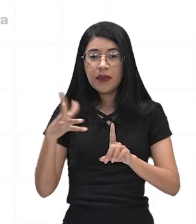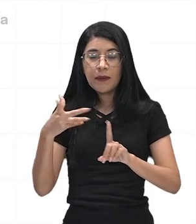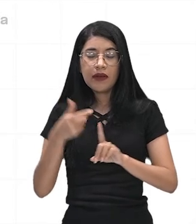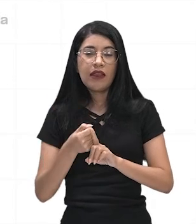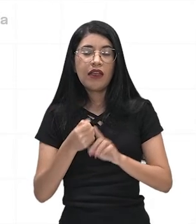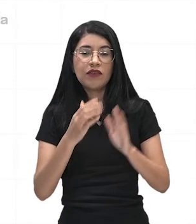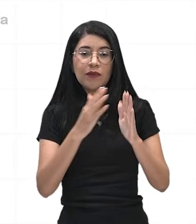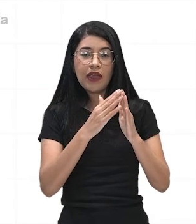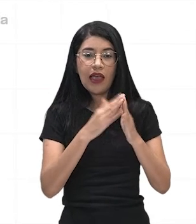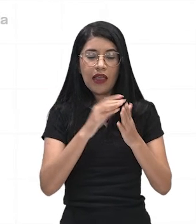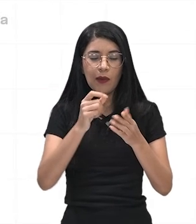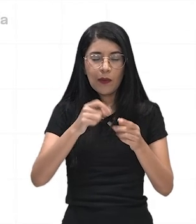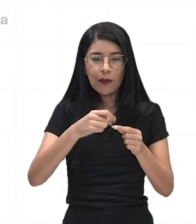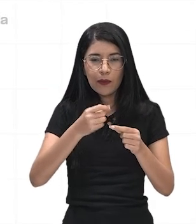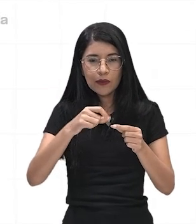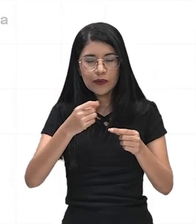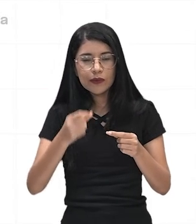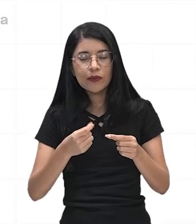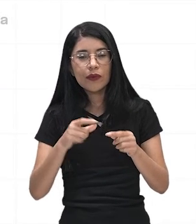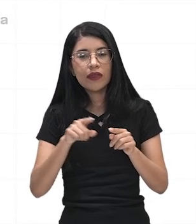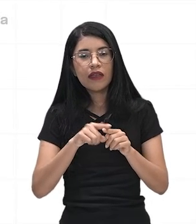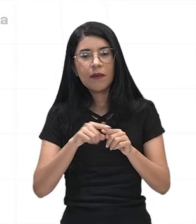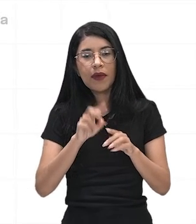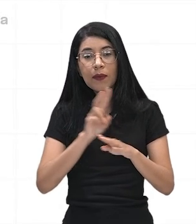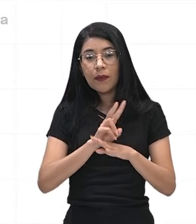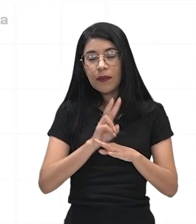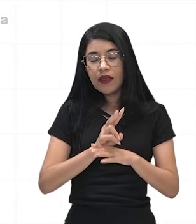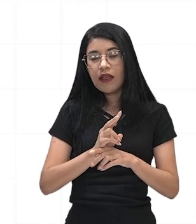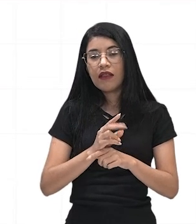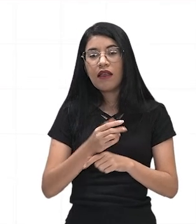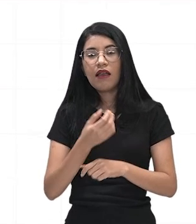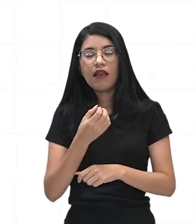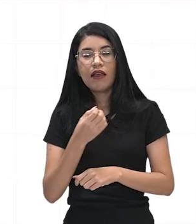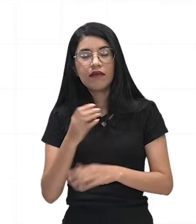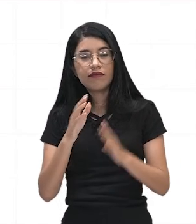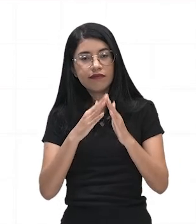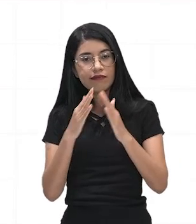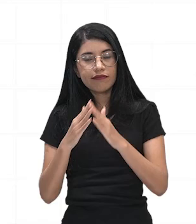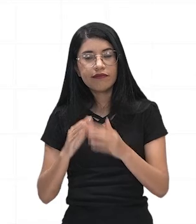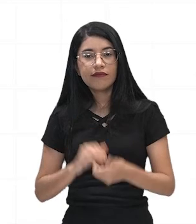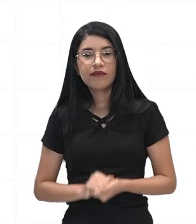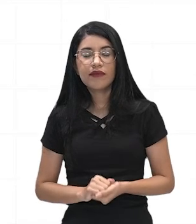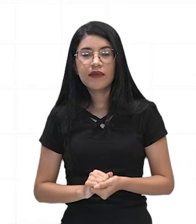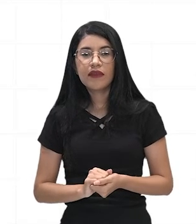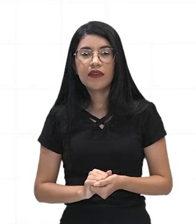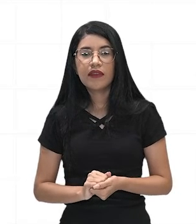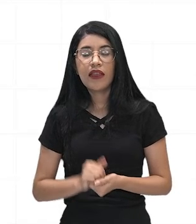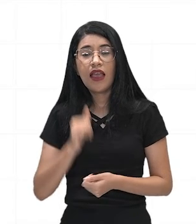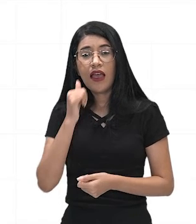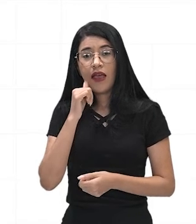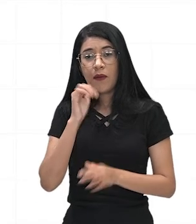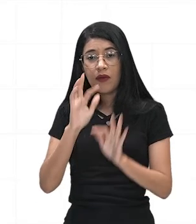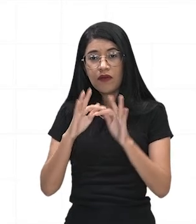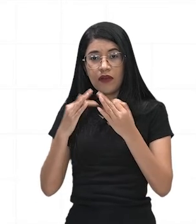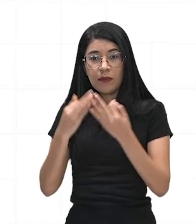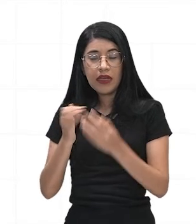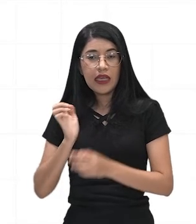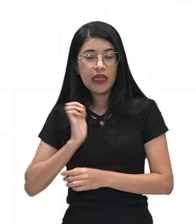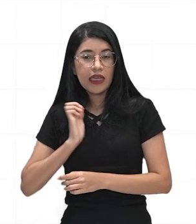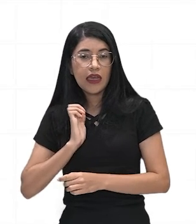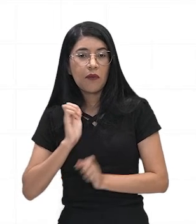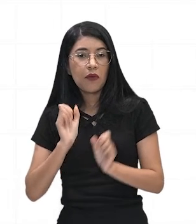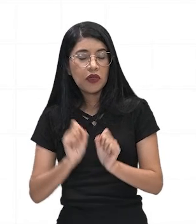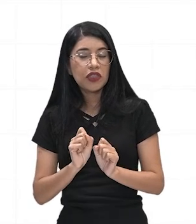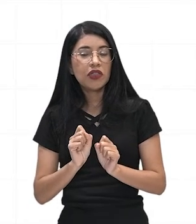domésticas, como costura e gerenciamento da casa, tá? As mulheres de famílias mais abastadas podiam ter acesso à